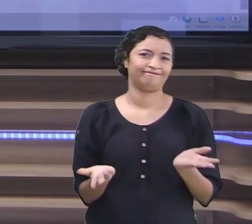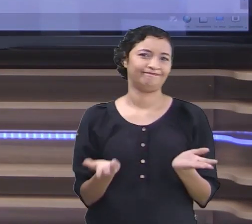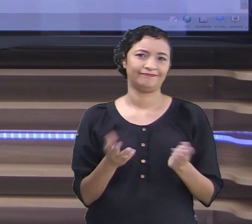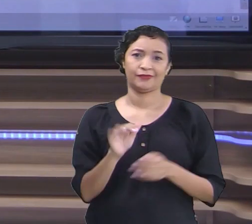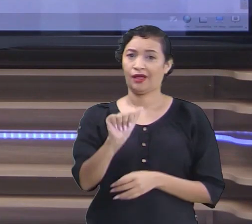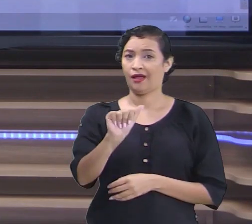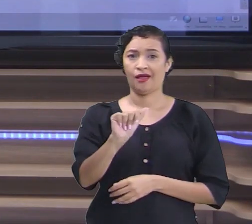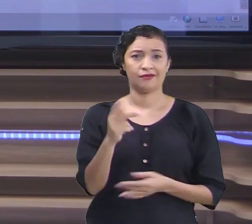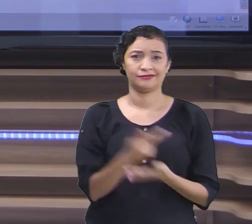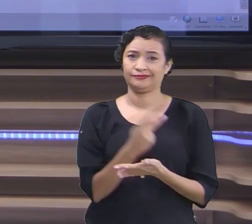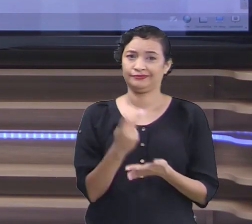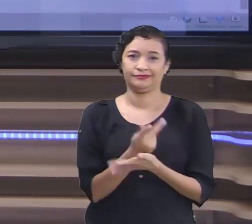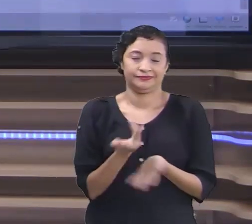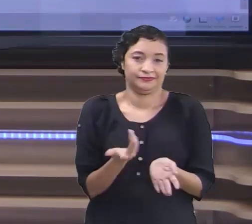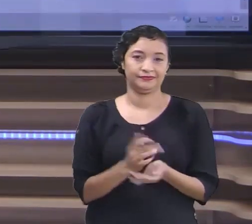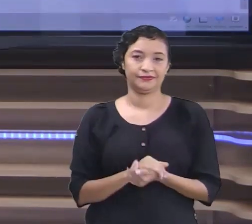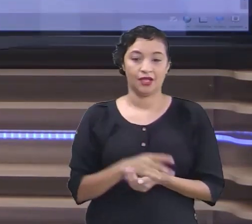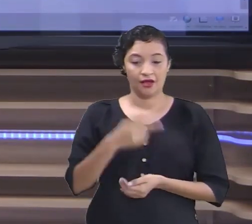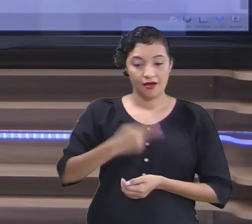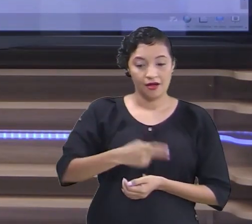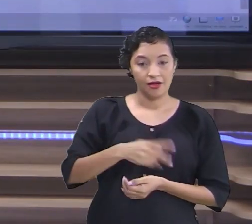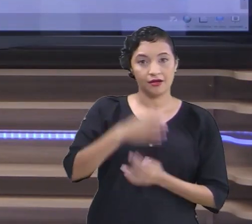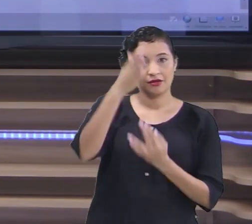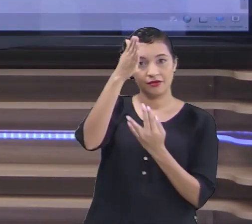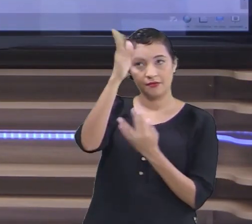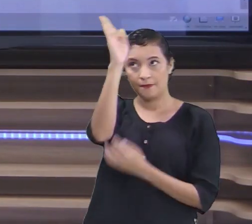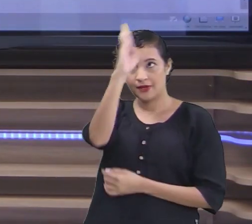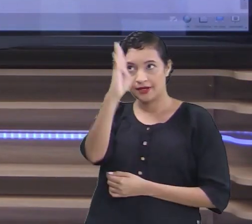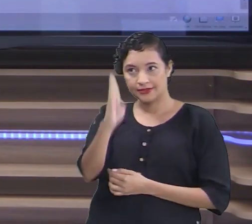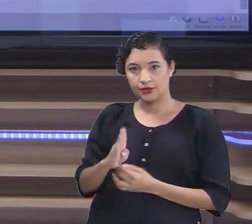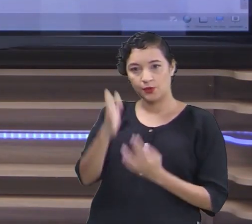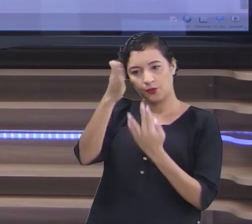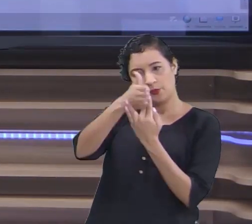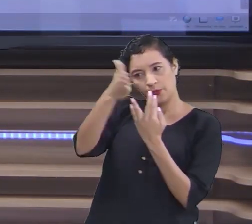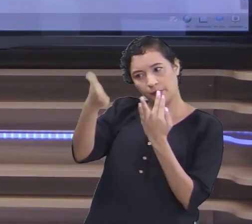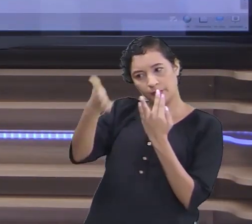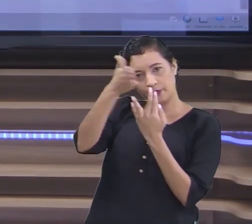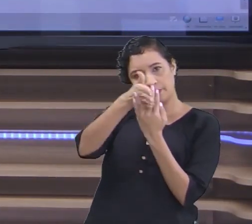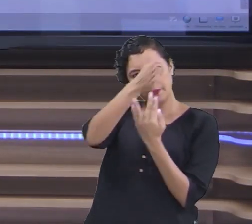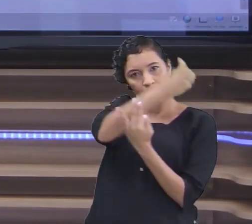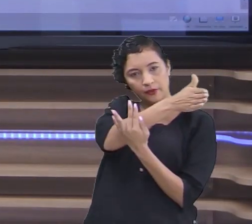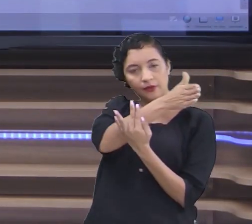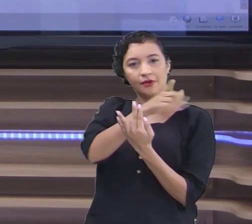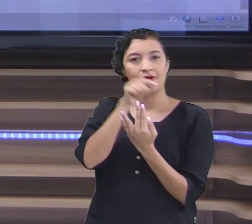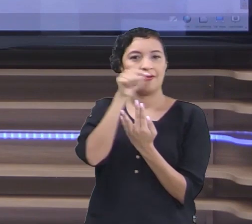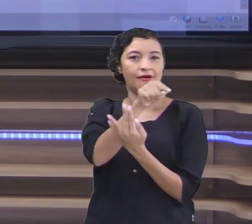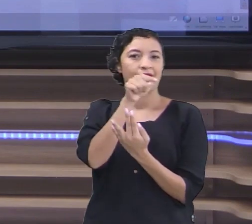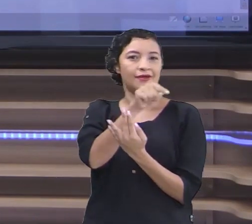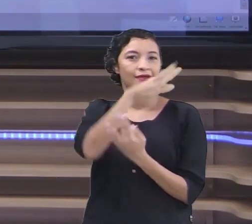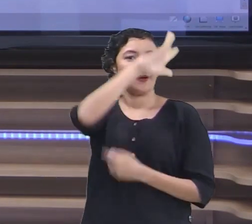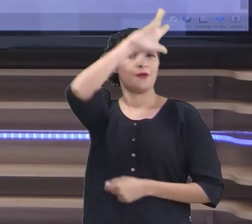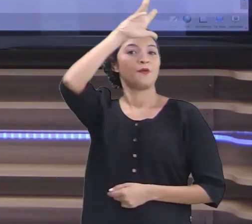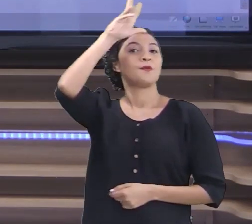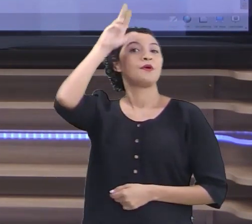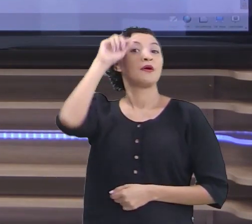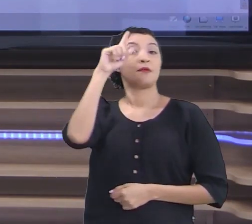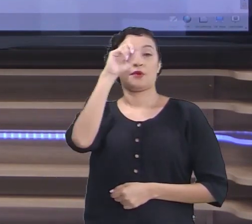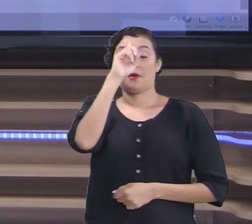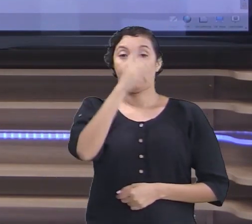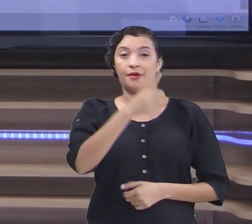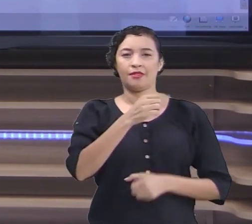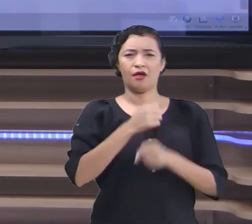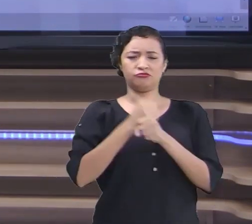Você errou. O território do Brasil foi dividido em duas partes. A parte pequenininha de para Portugal e a parte que hoje representa o nosso estado para